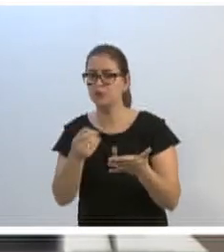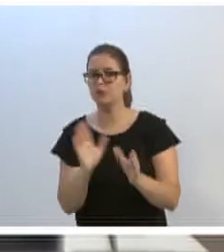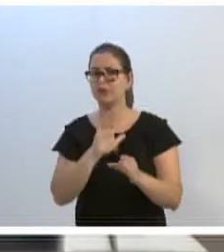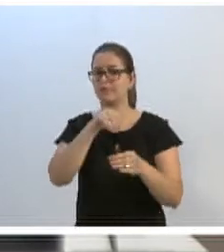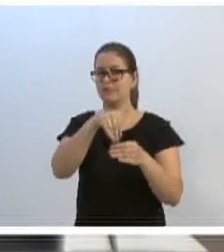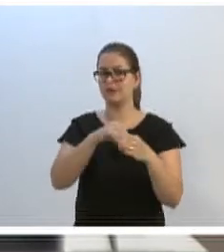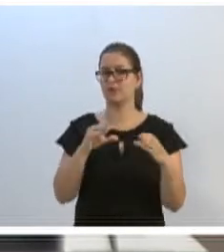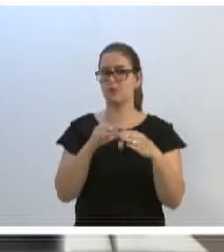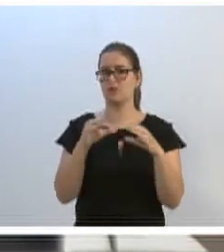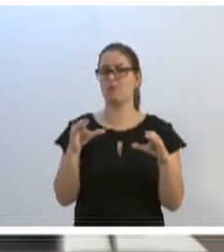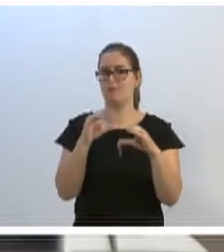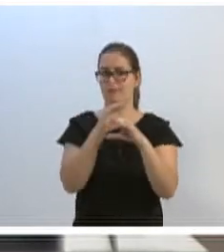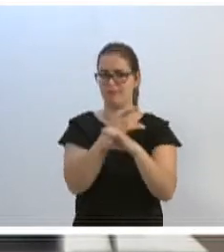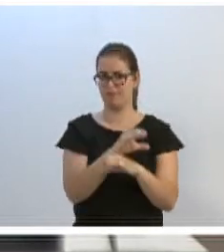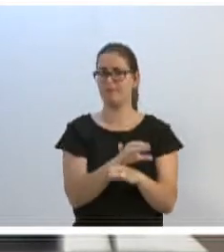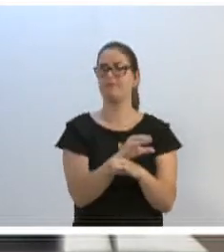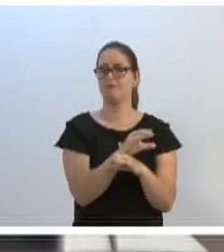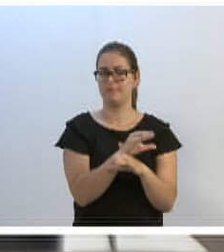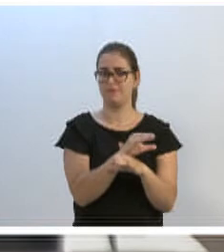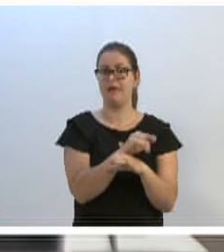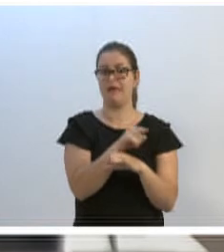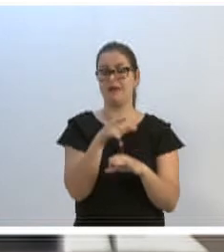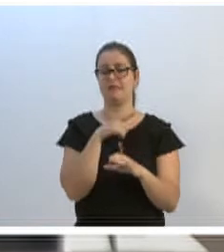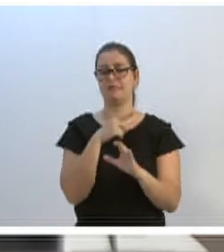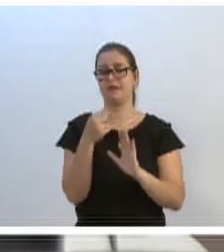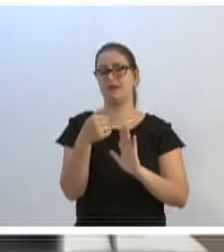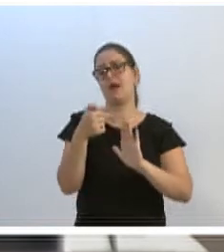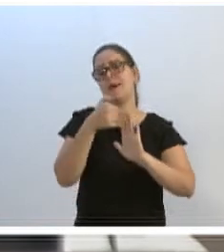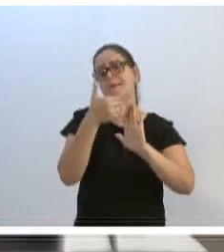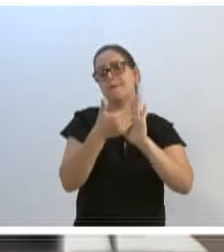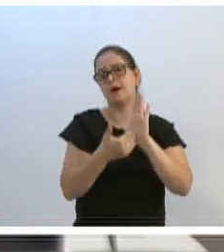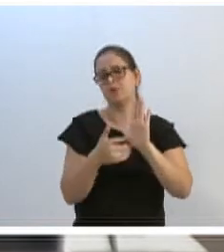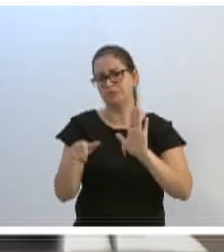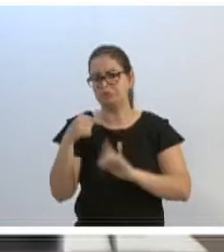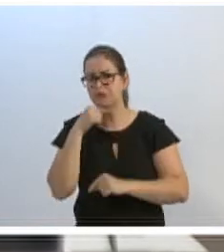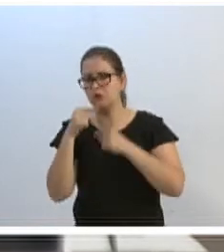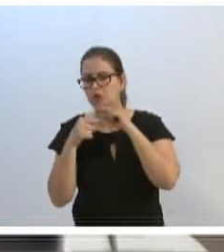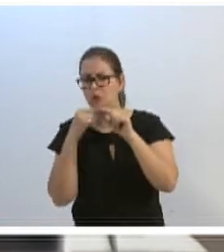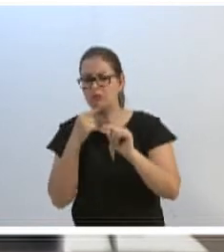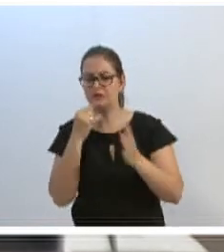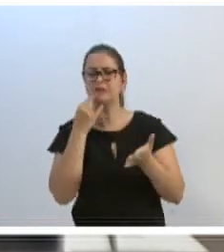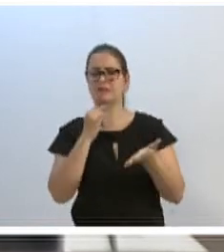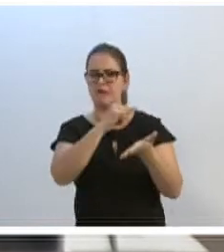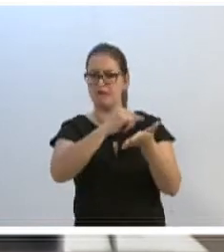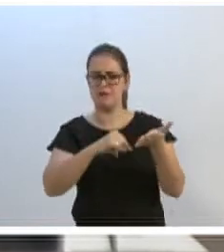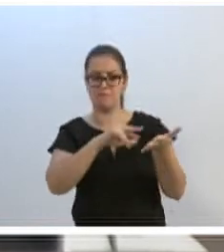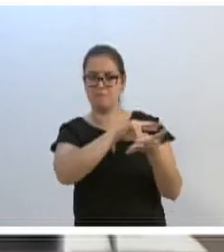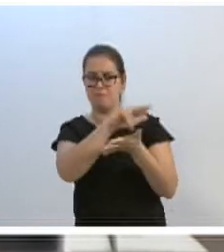votação englobada. Eles estão na pauta. Alguém tem alguma dúvida desses requerimentos aqui?